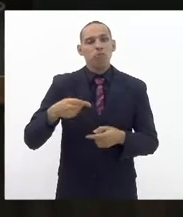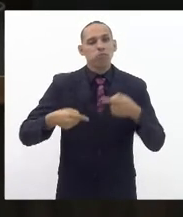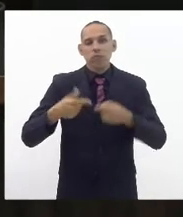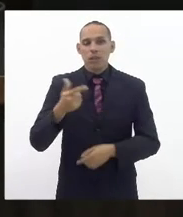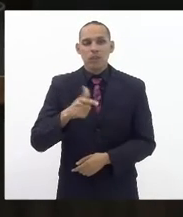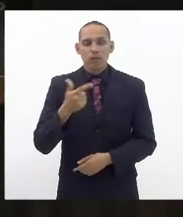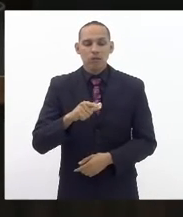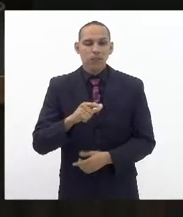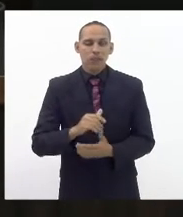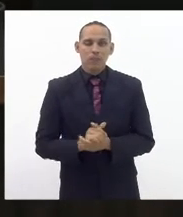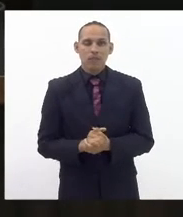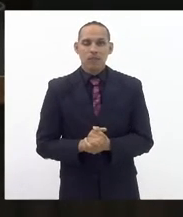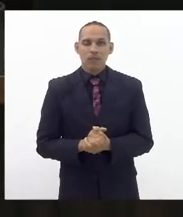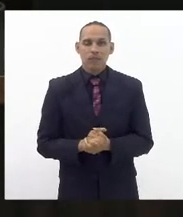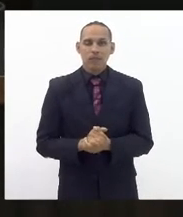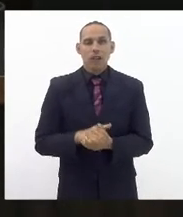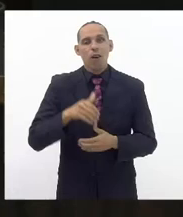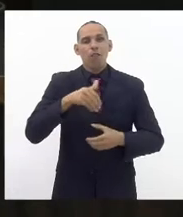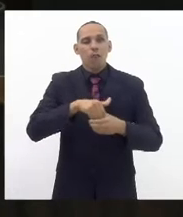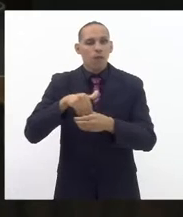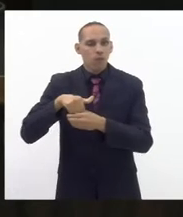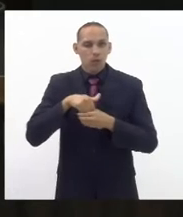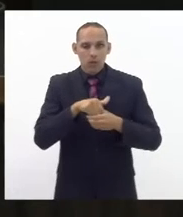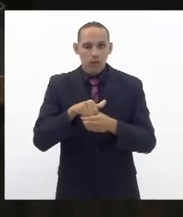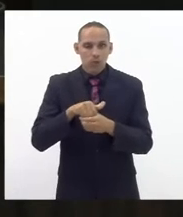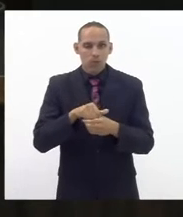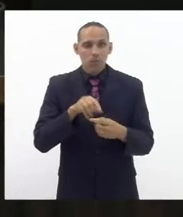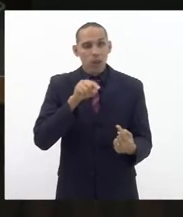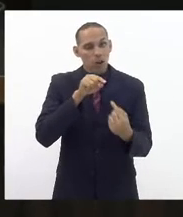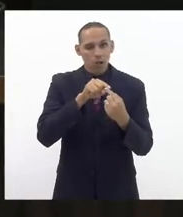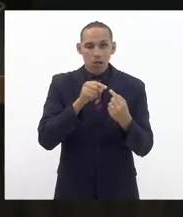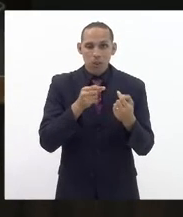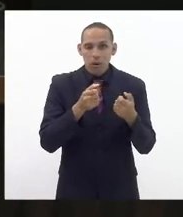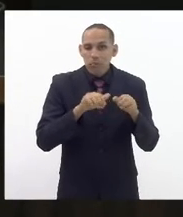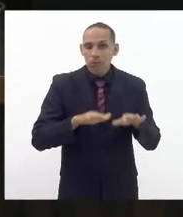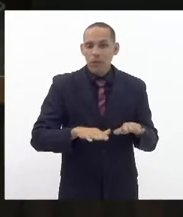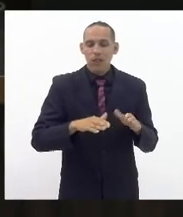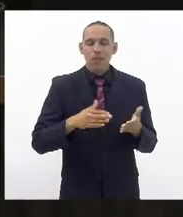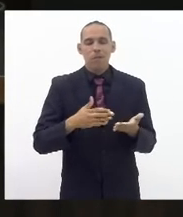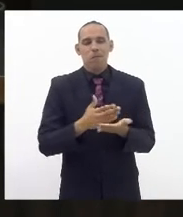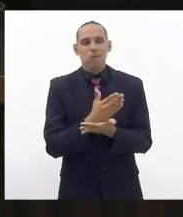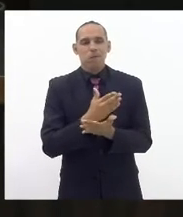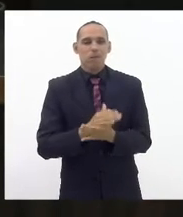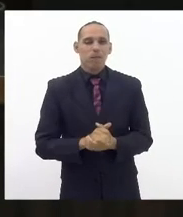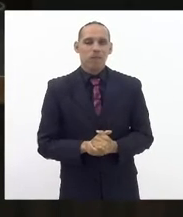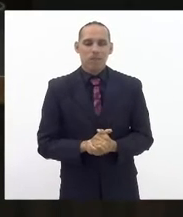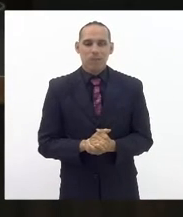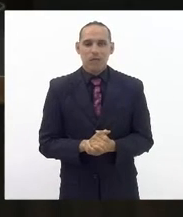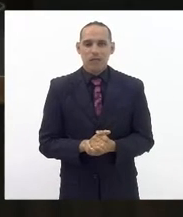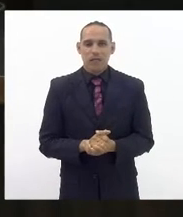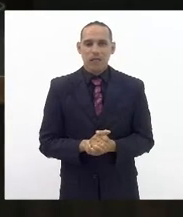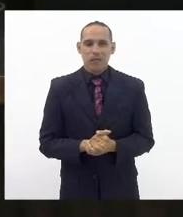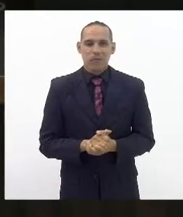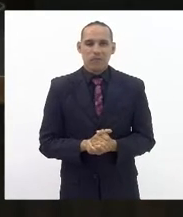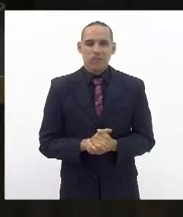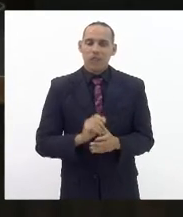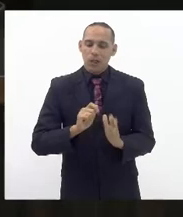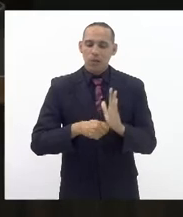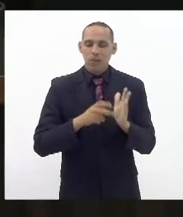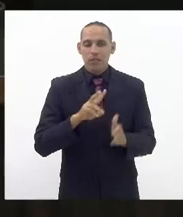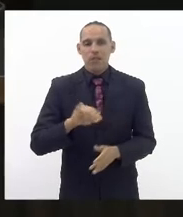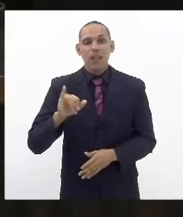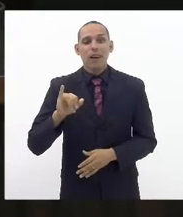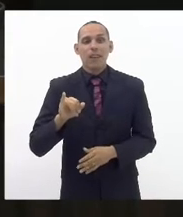será a discussão em votação. Senhores que aprovam, mandem como estão. Aprovado. Vai